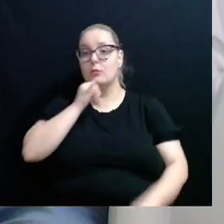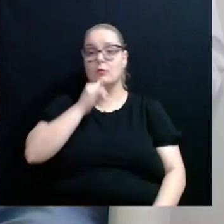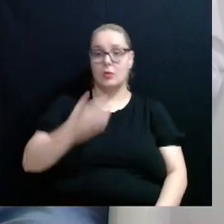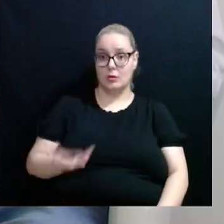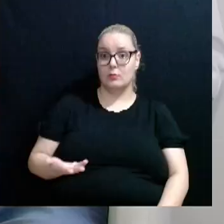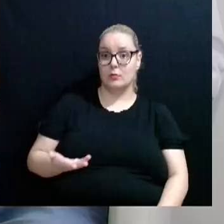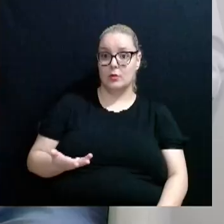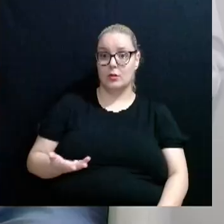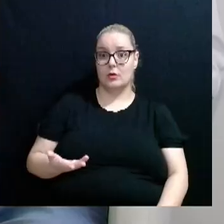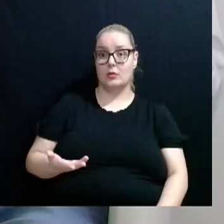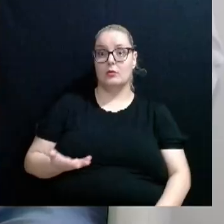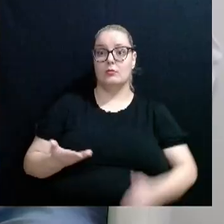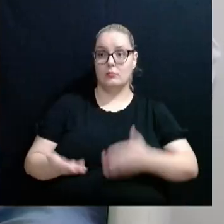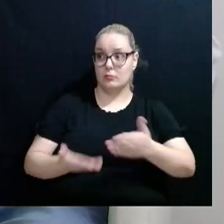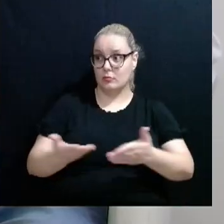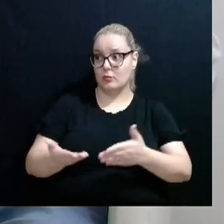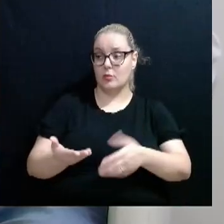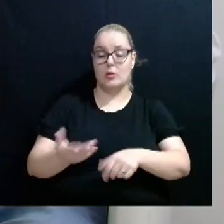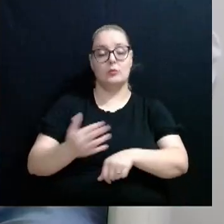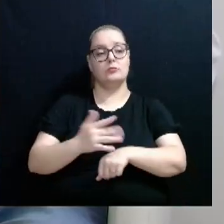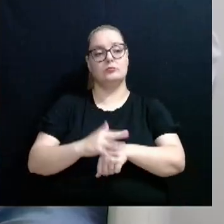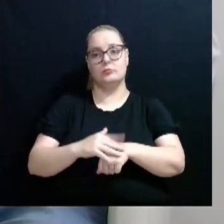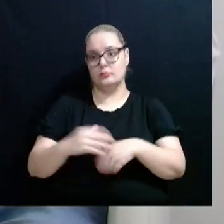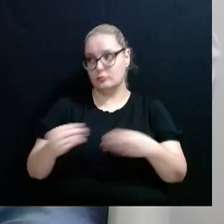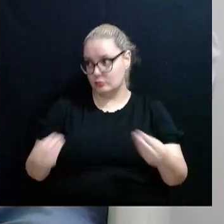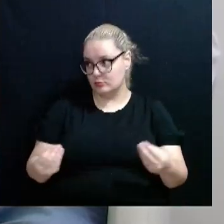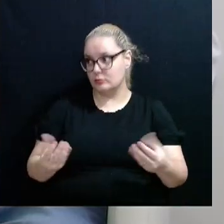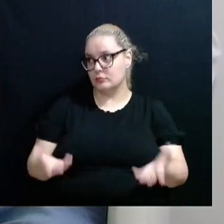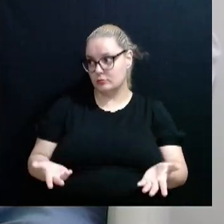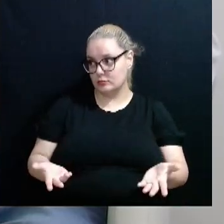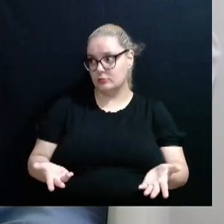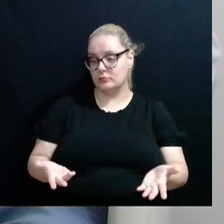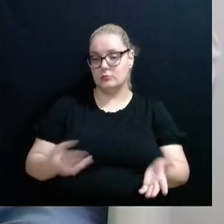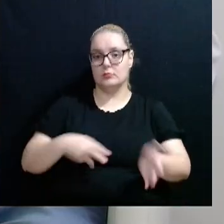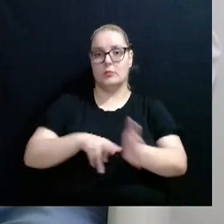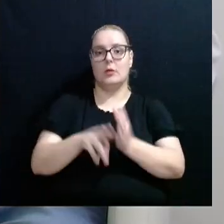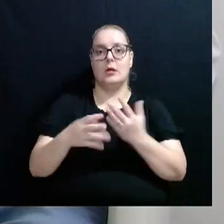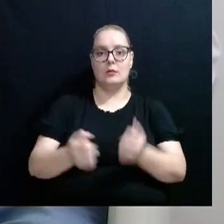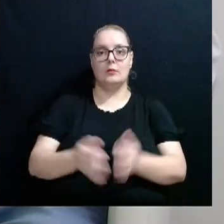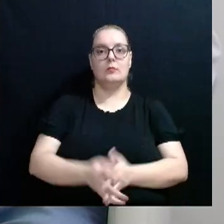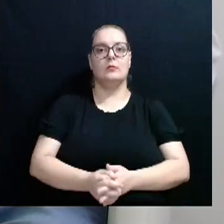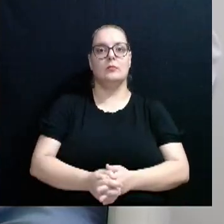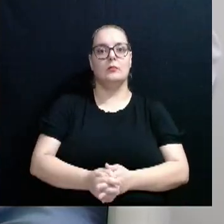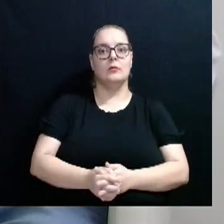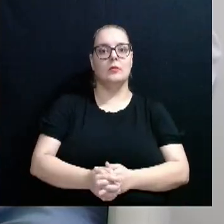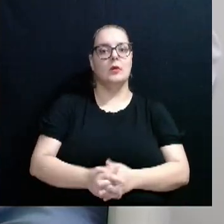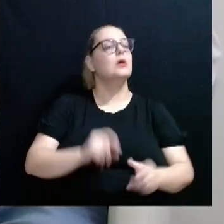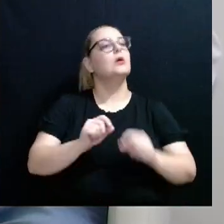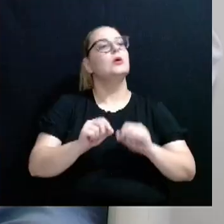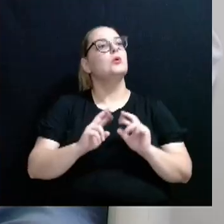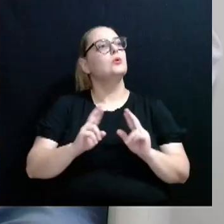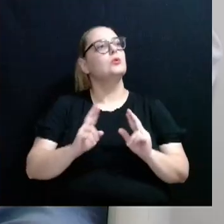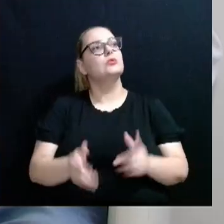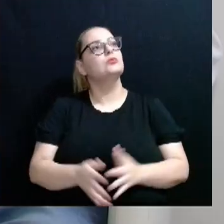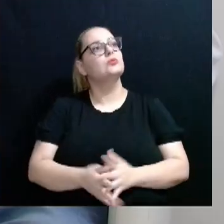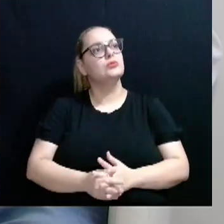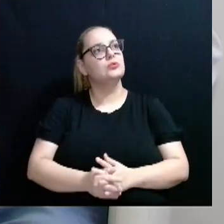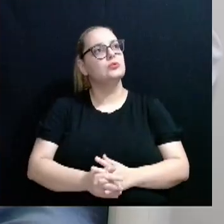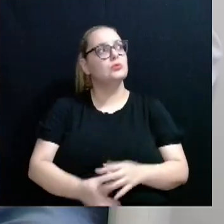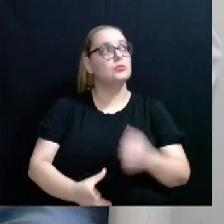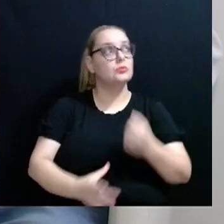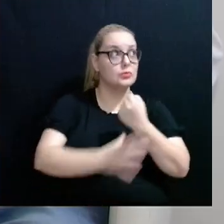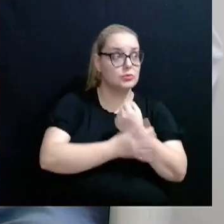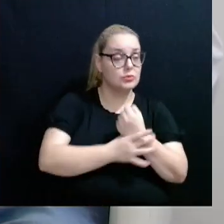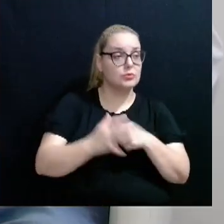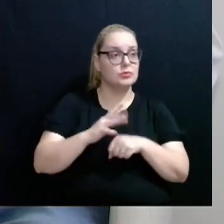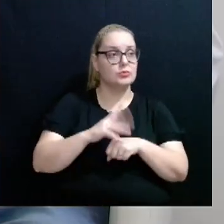tratamento para essa doença que você foi diagnosticado. E o que diferencia o seguro de doença grave para o